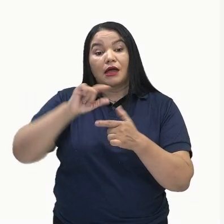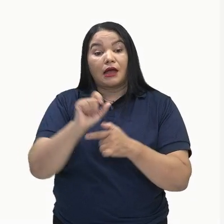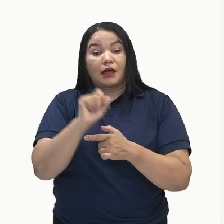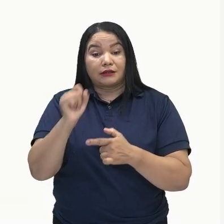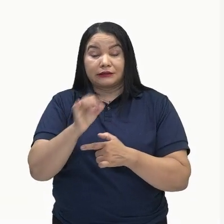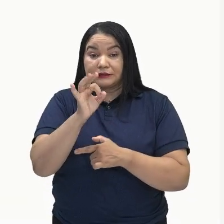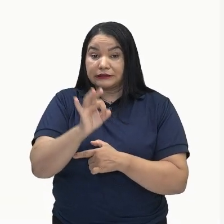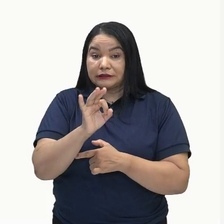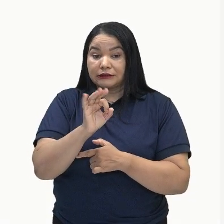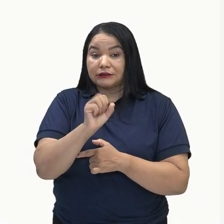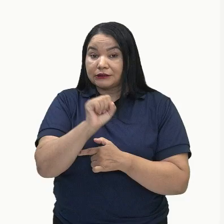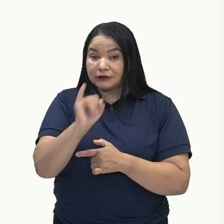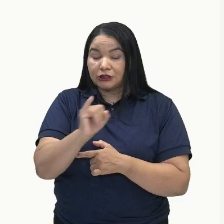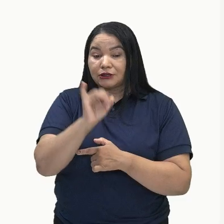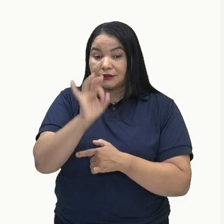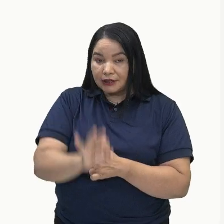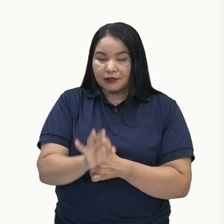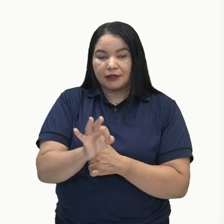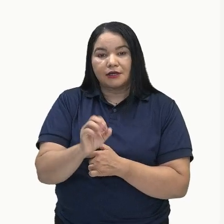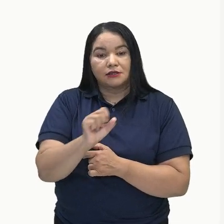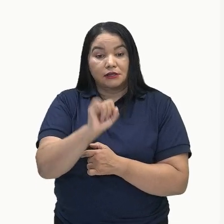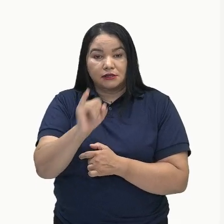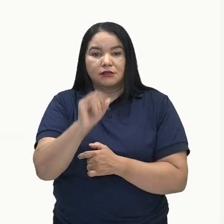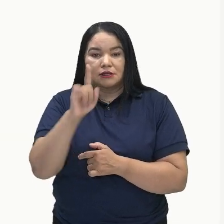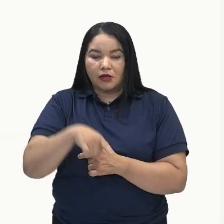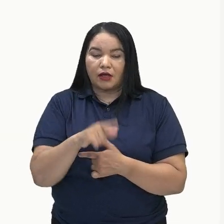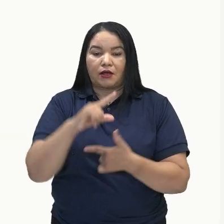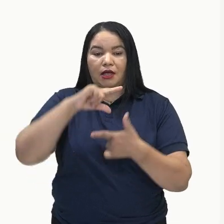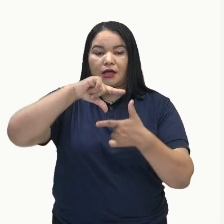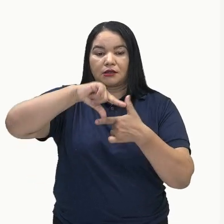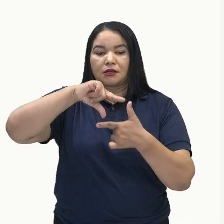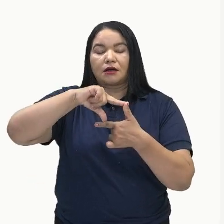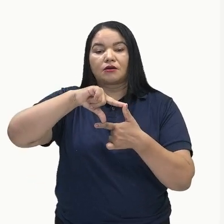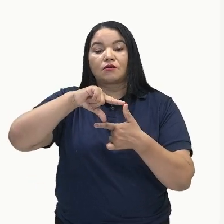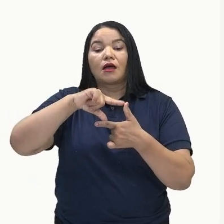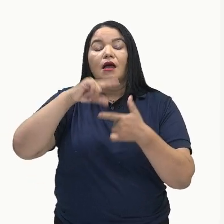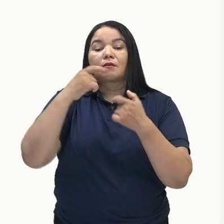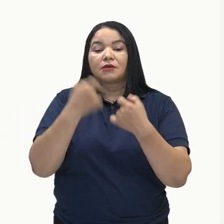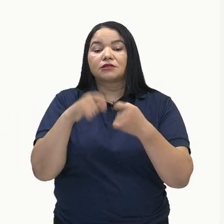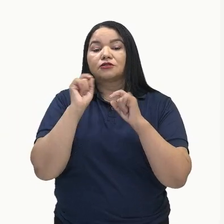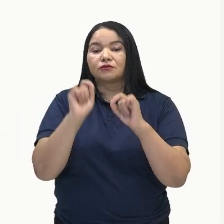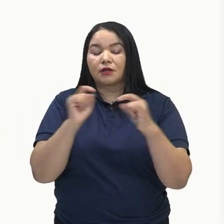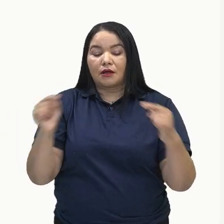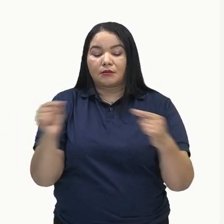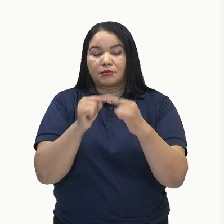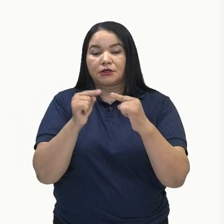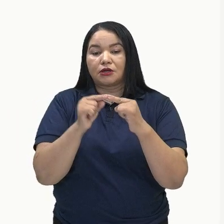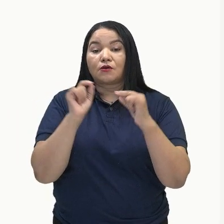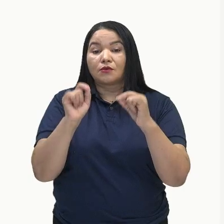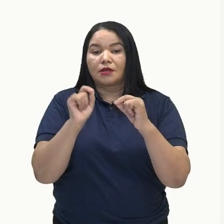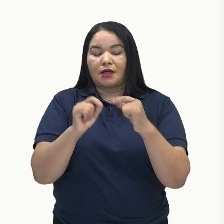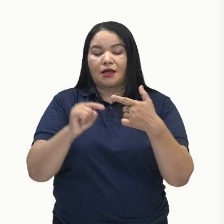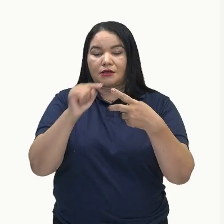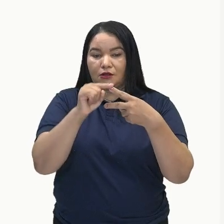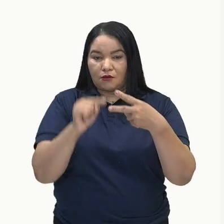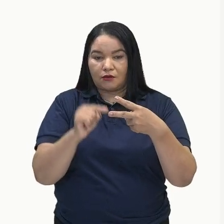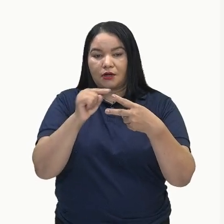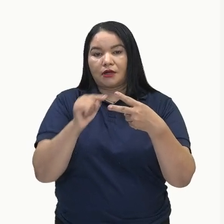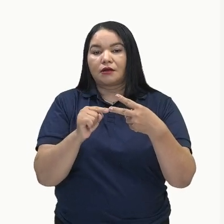se esse triângulo é retângulo, nós precisamos aplicar o teorema de Pitágoras para